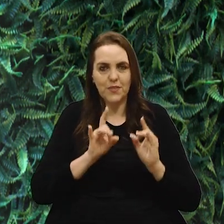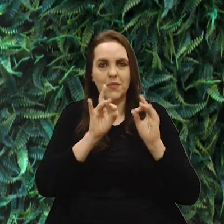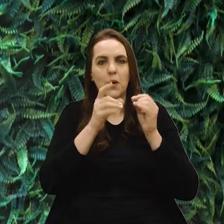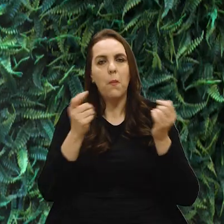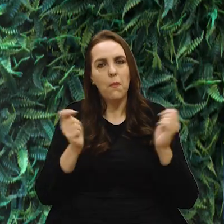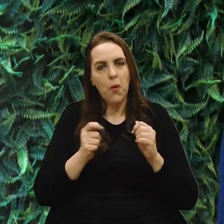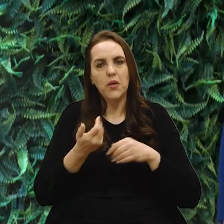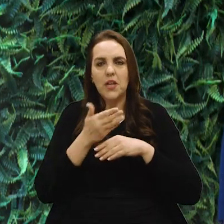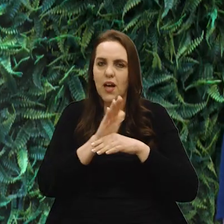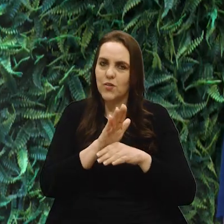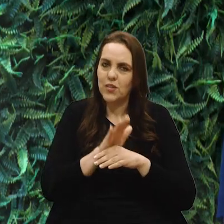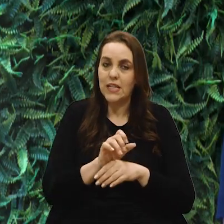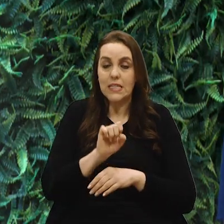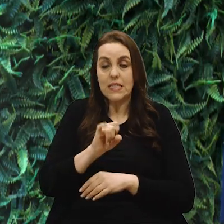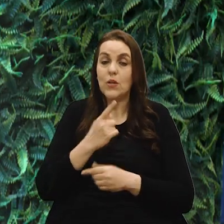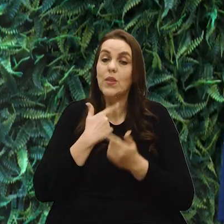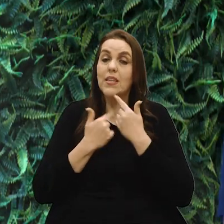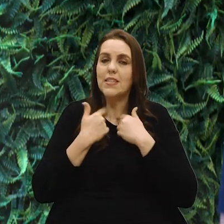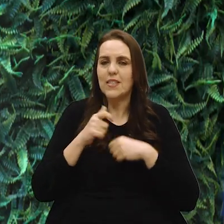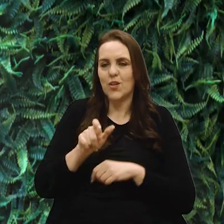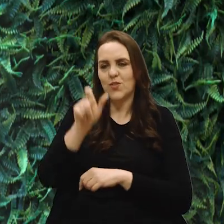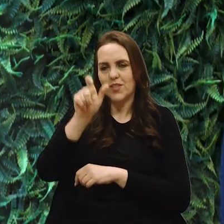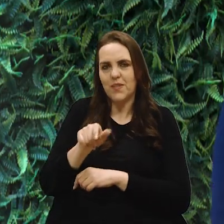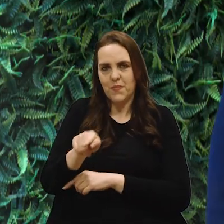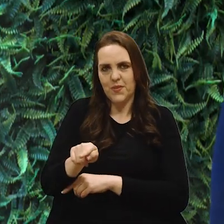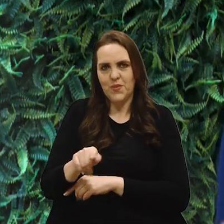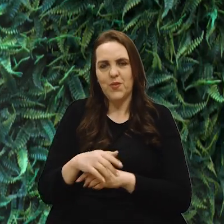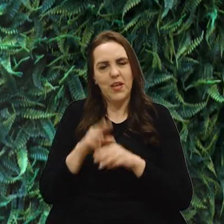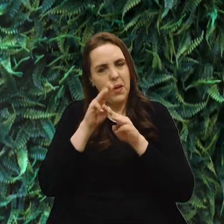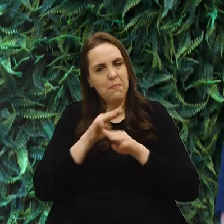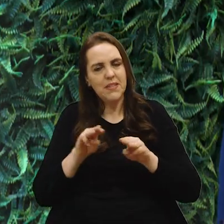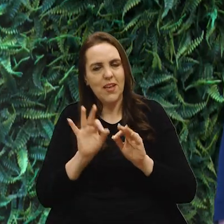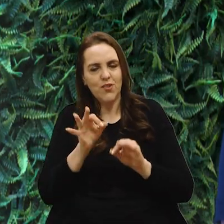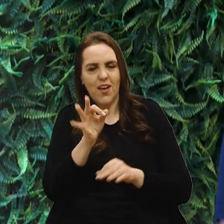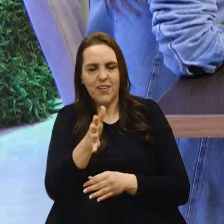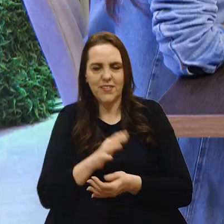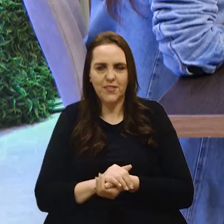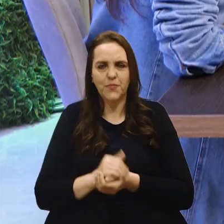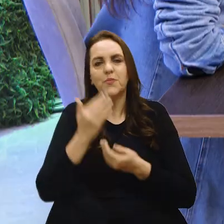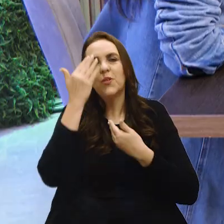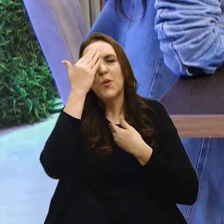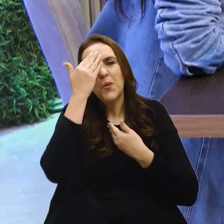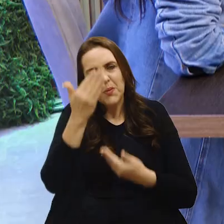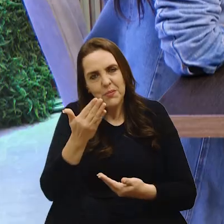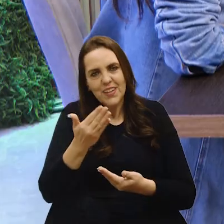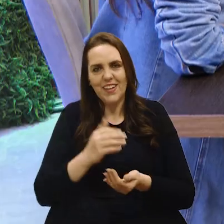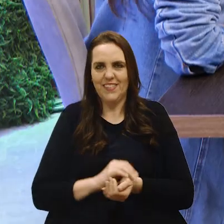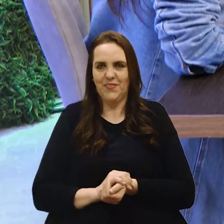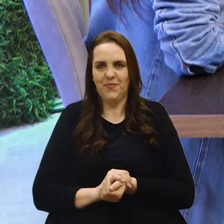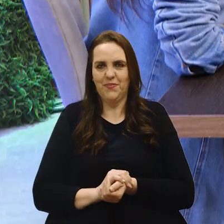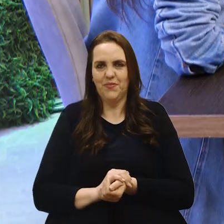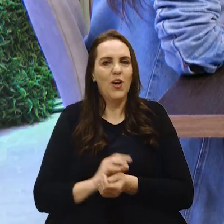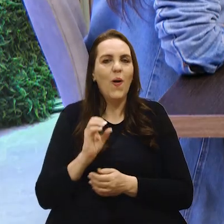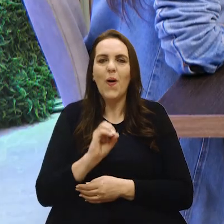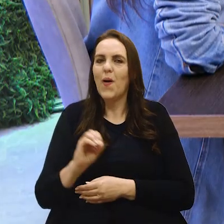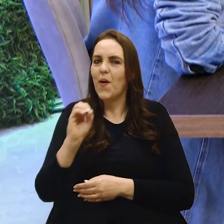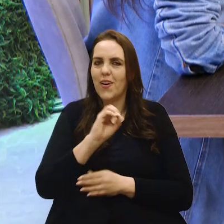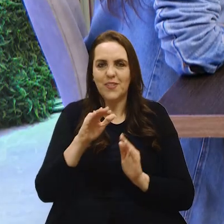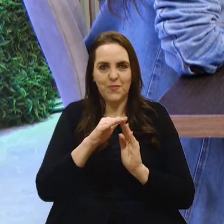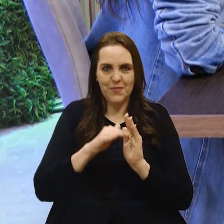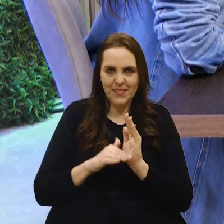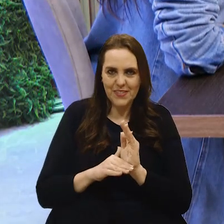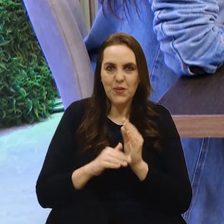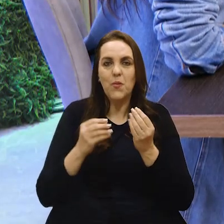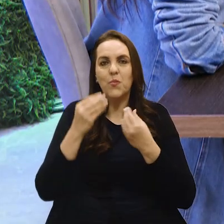auxiliar, né, se esse for o desejo daquela pessoa. Então, acho que é isso que fica, assim. Ai, gente, obrigada, Wagner. Foi ótimo o